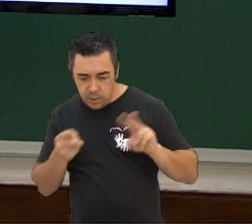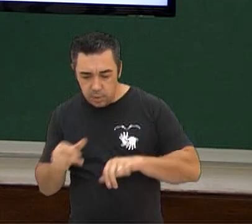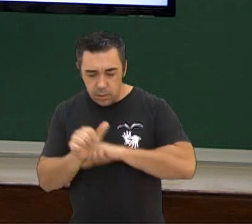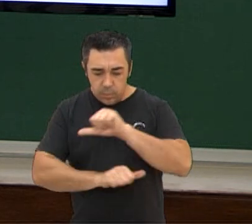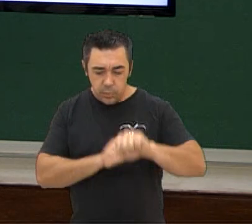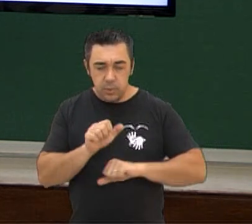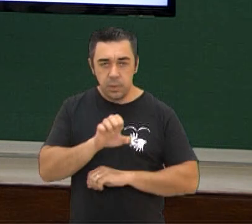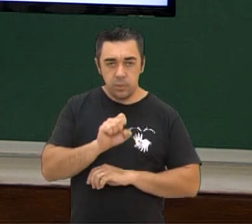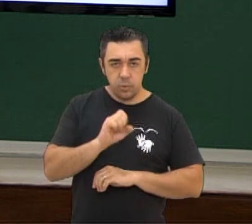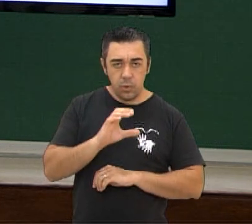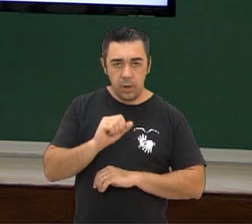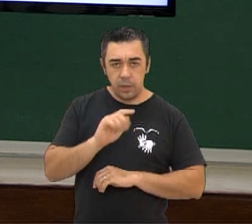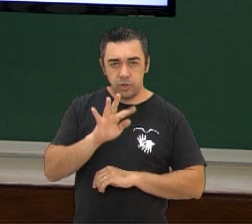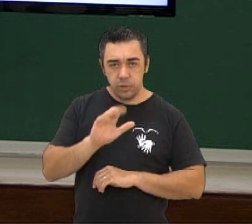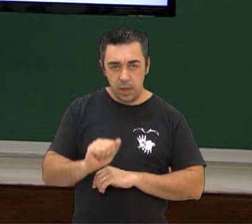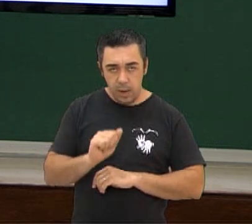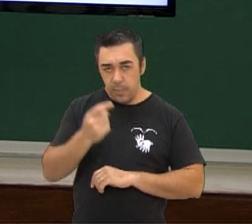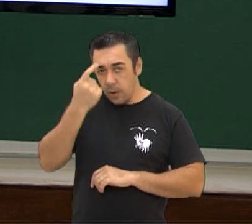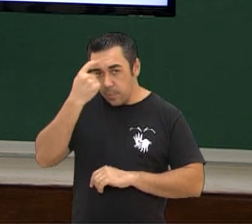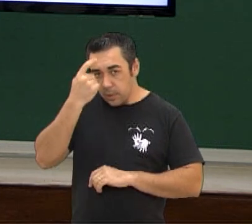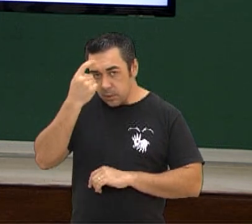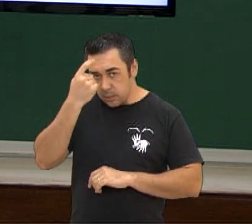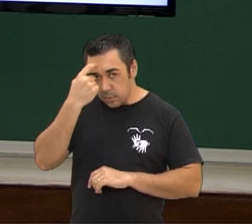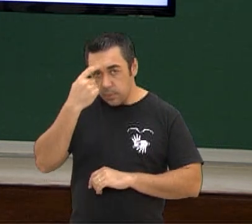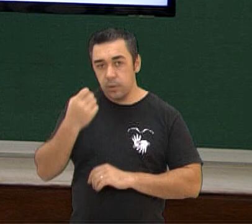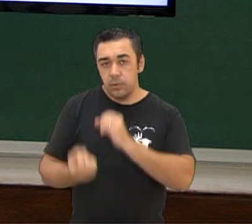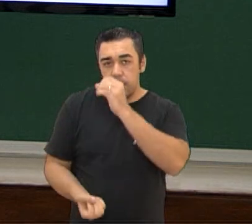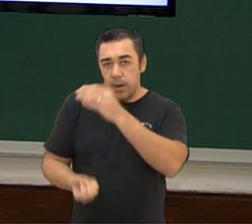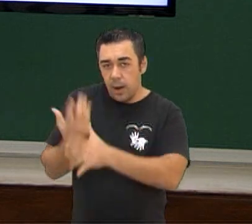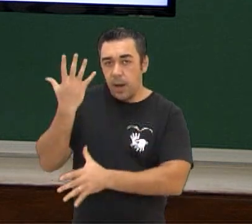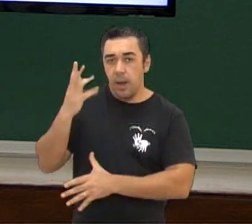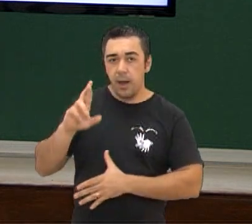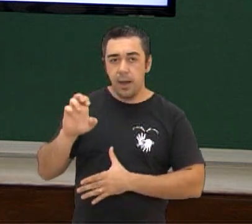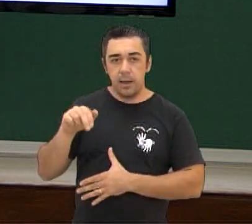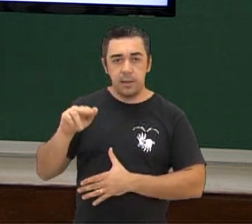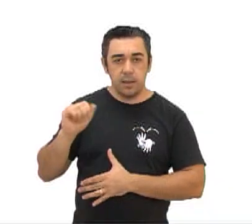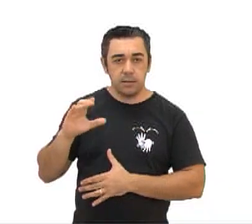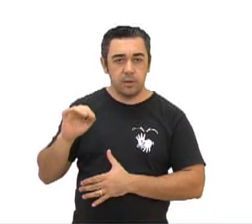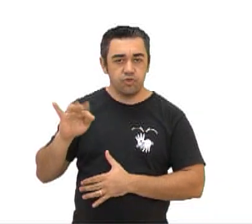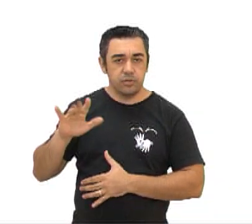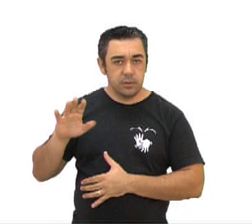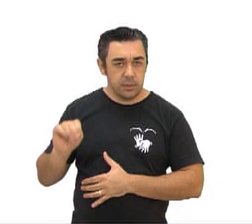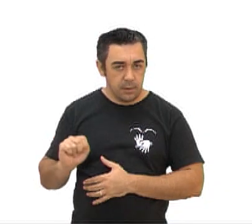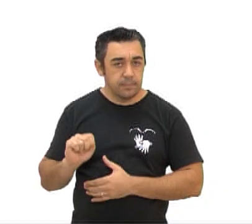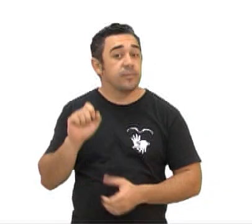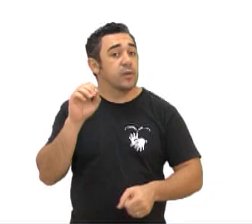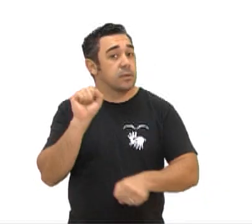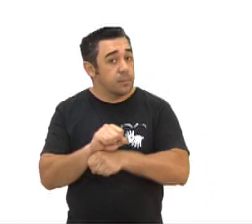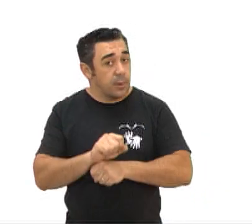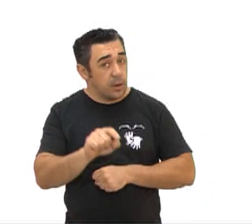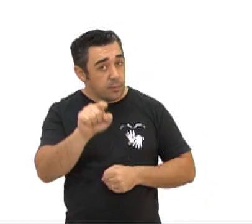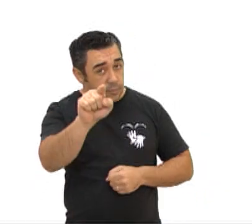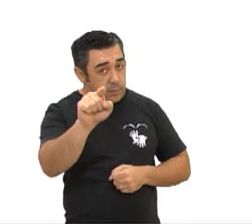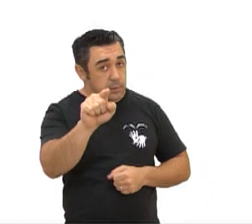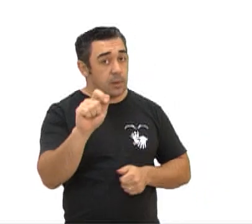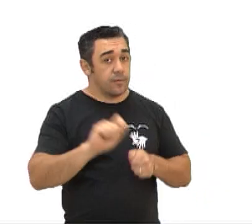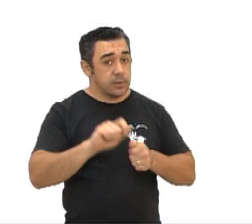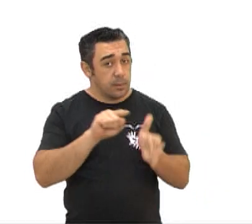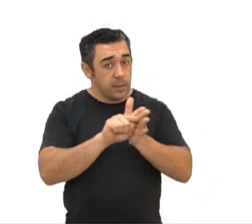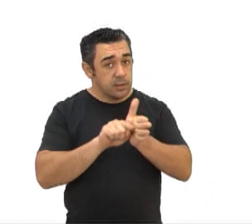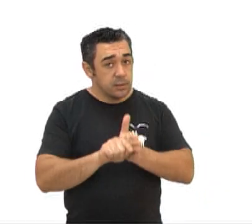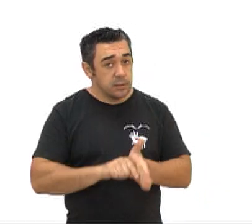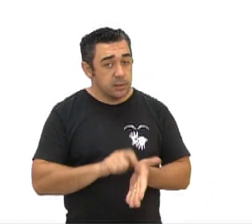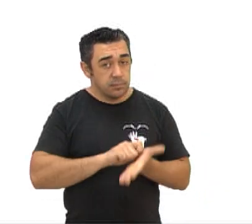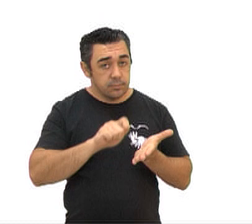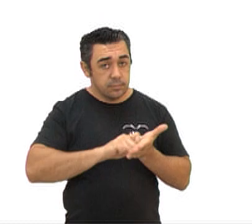da escolástica para o pensamento renascentista. Aguardo, então, vocês